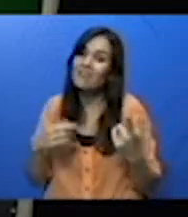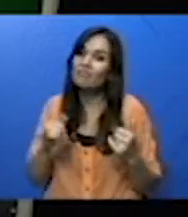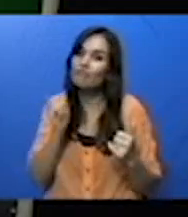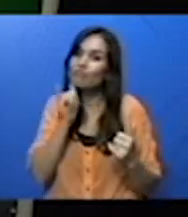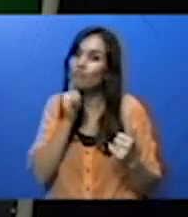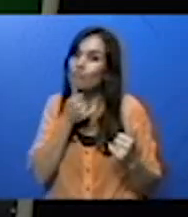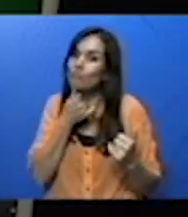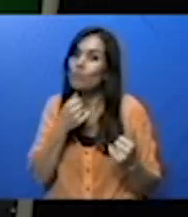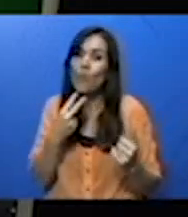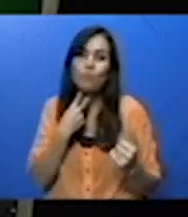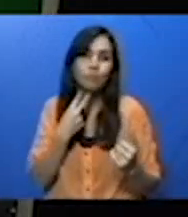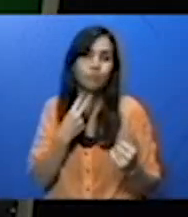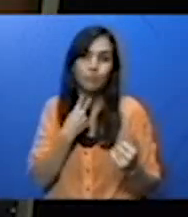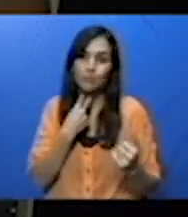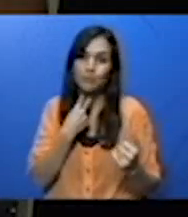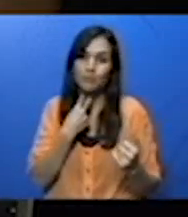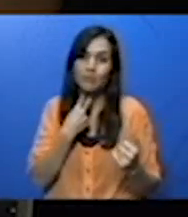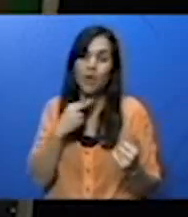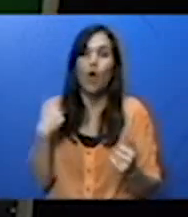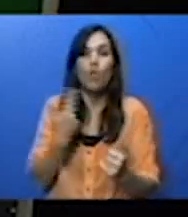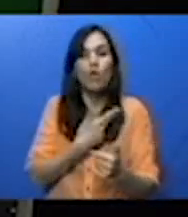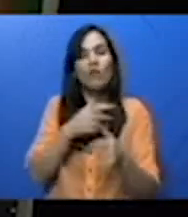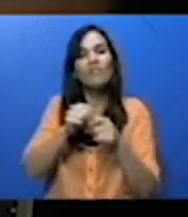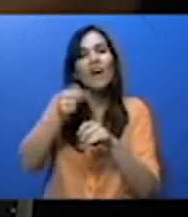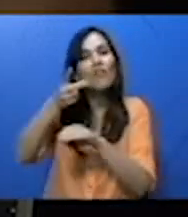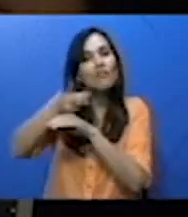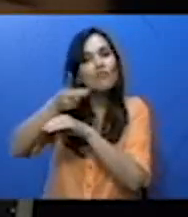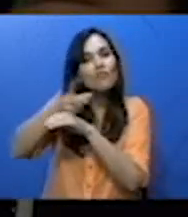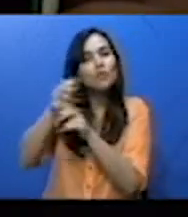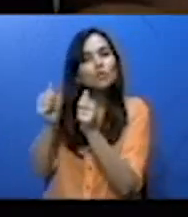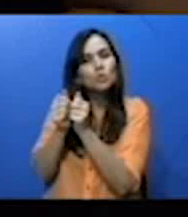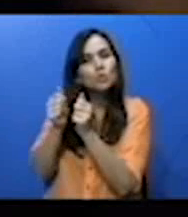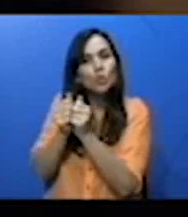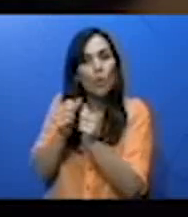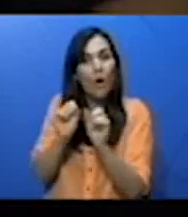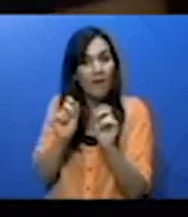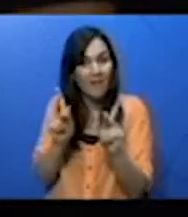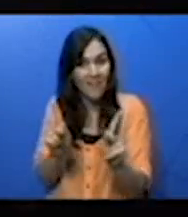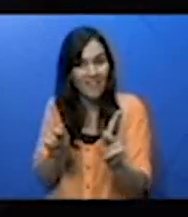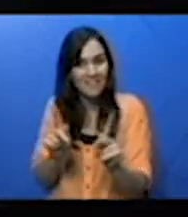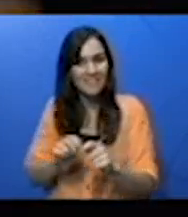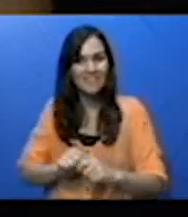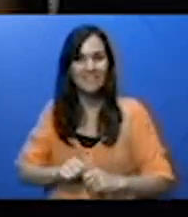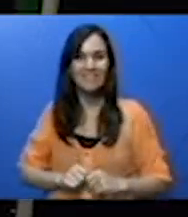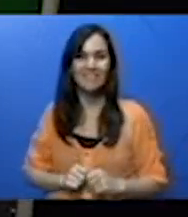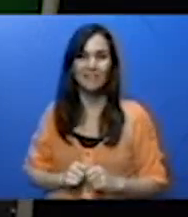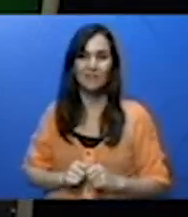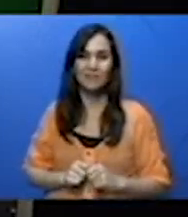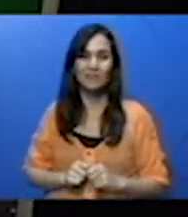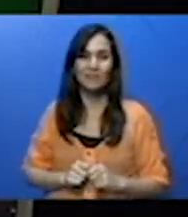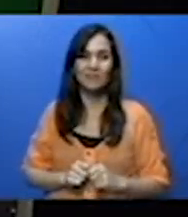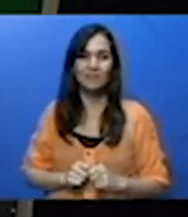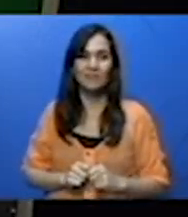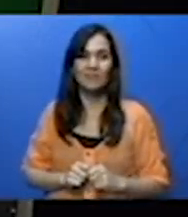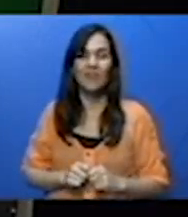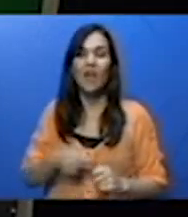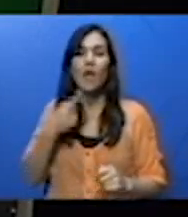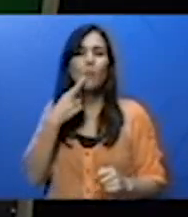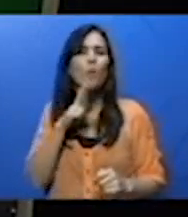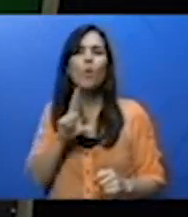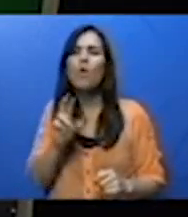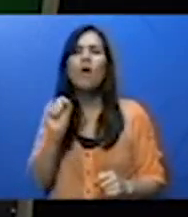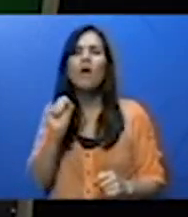estamos podendo, nós vamos fazer isso na videoaula, eu vou fazendo junto com vocês, ok? Vamos lá responder,